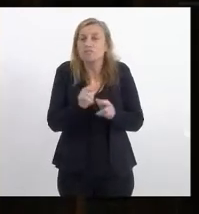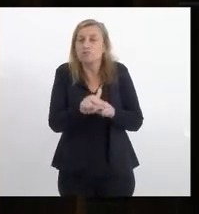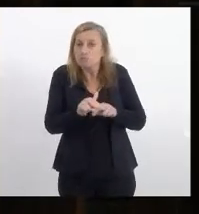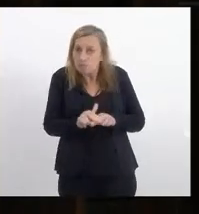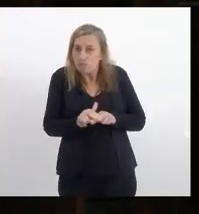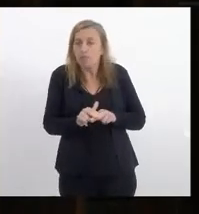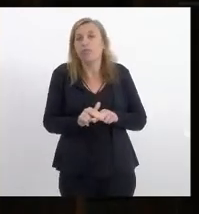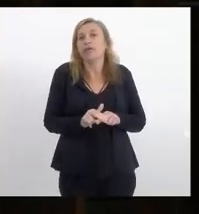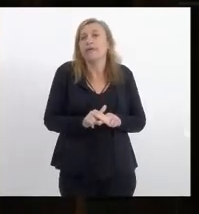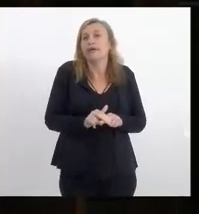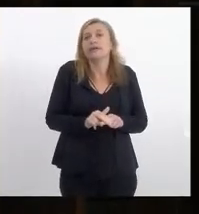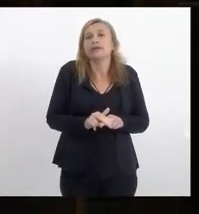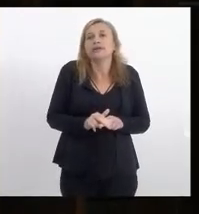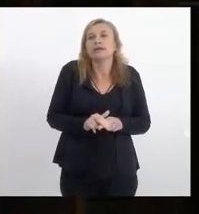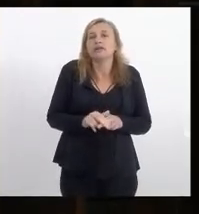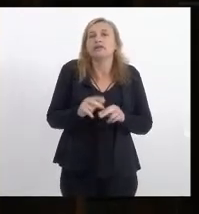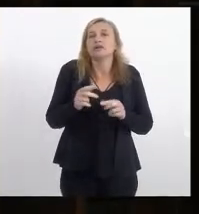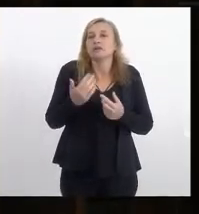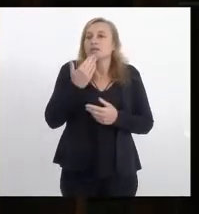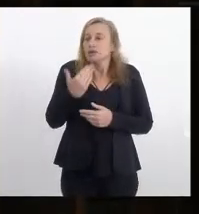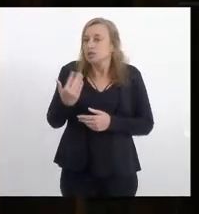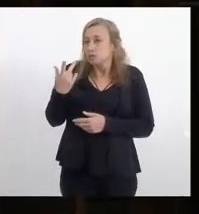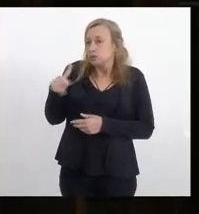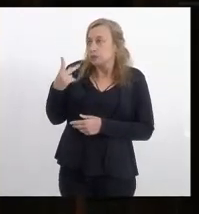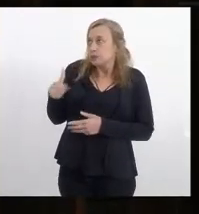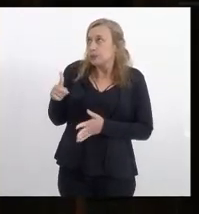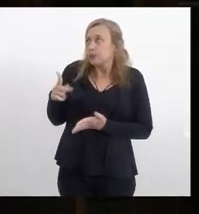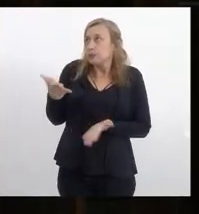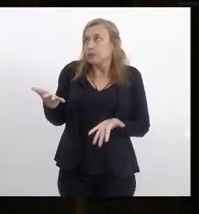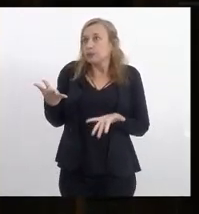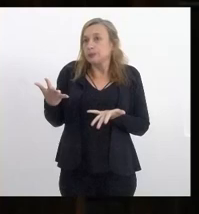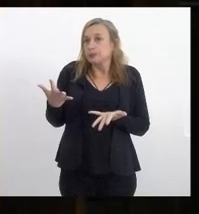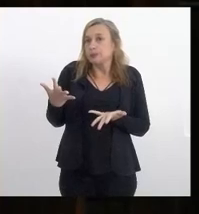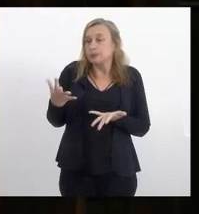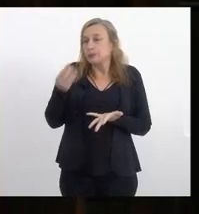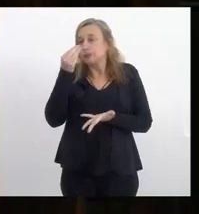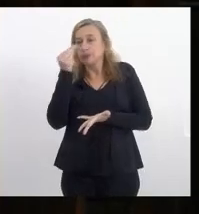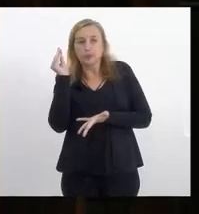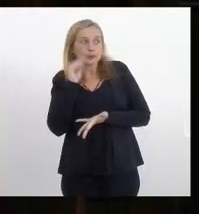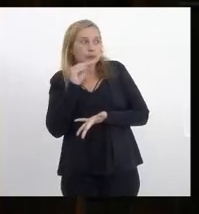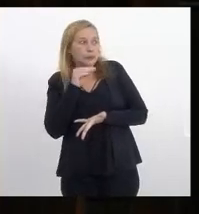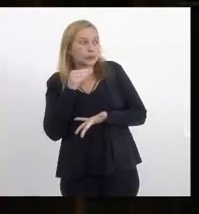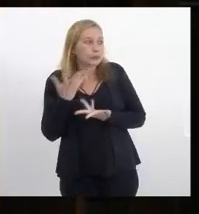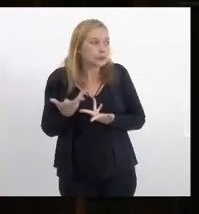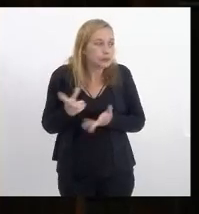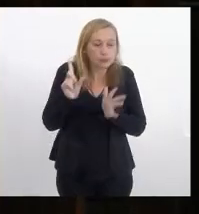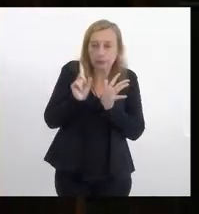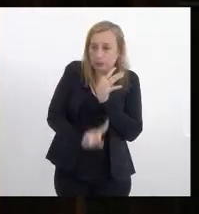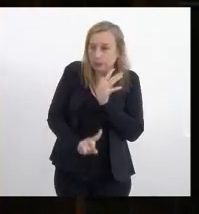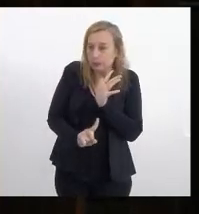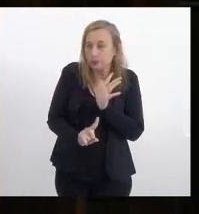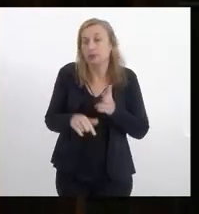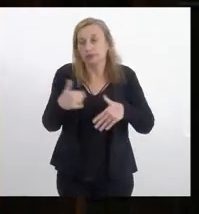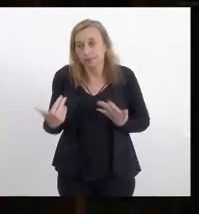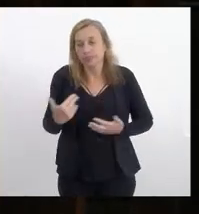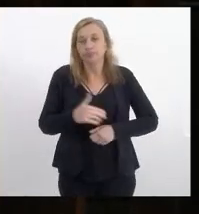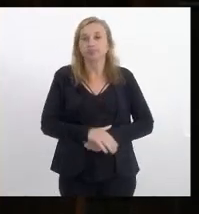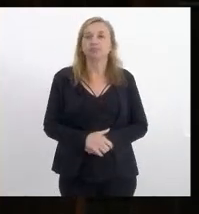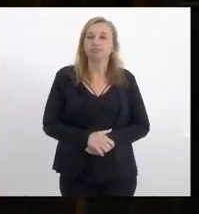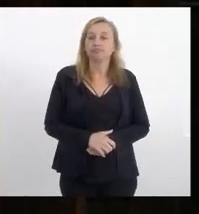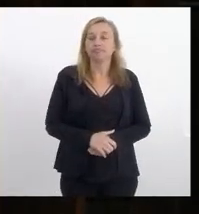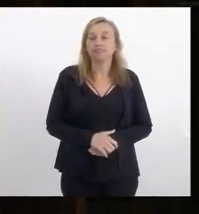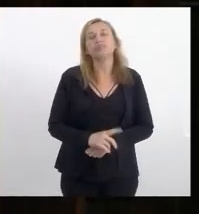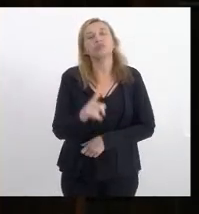conta disso as vem indicações delas acabam sendo mitigados acabou sendo diminuídas hoje